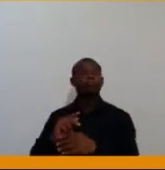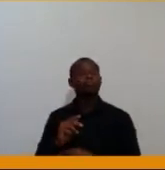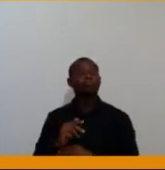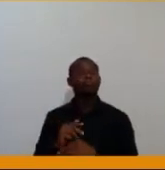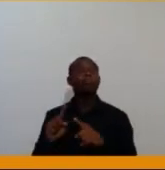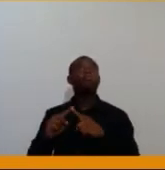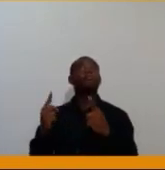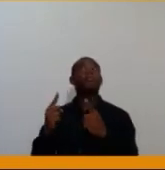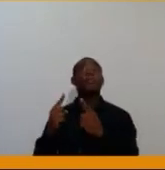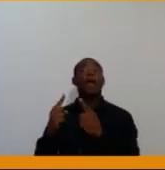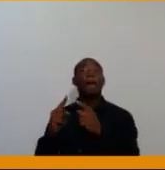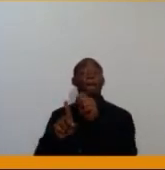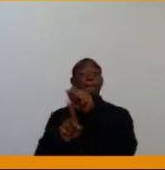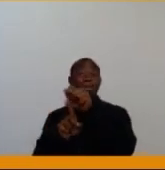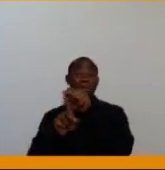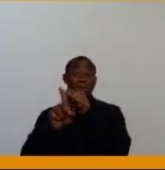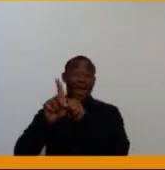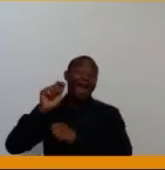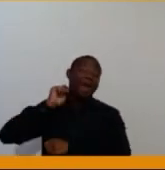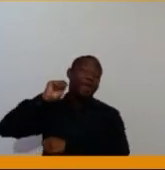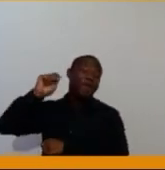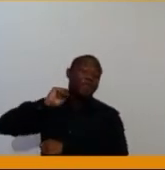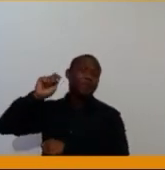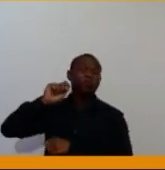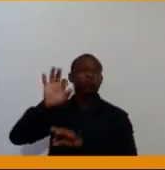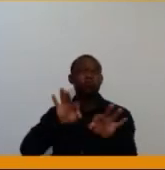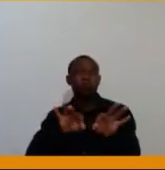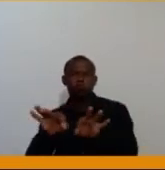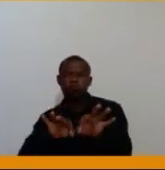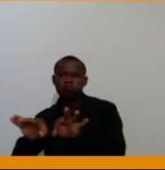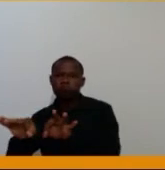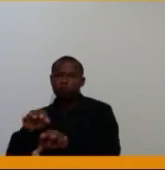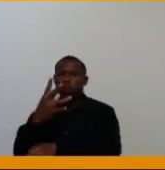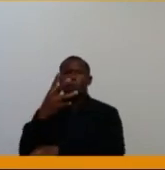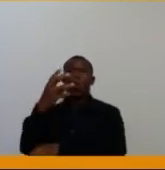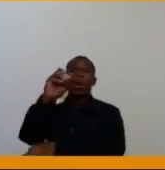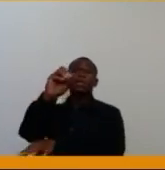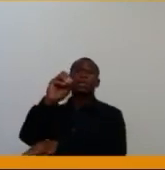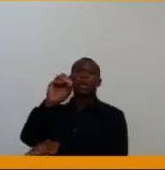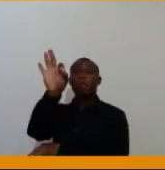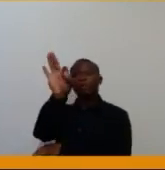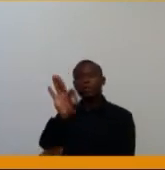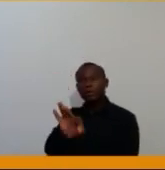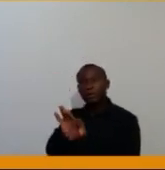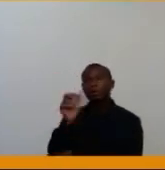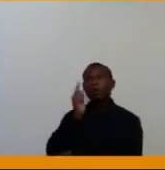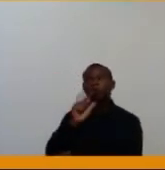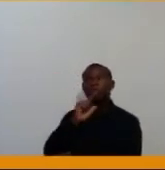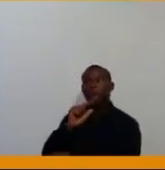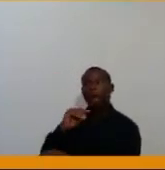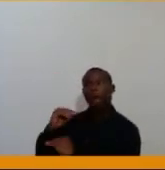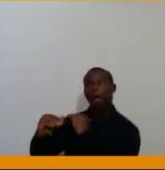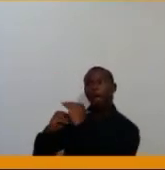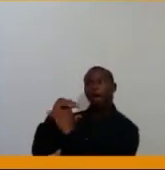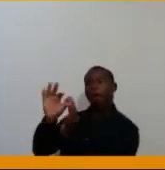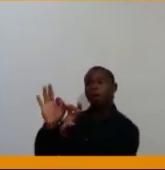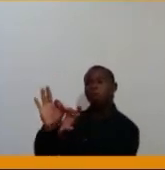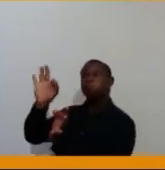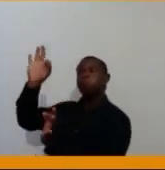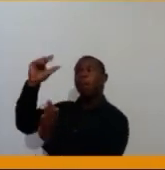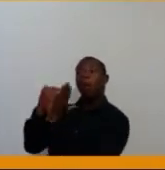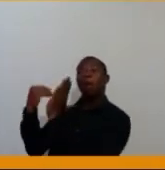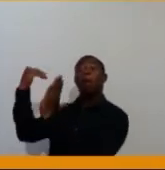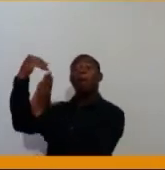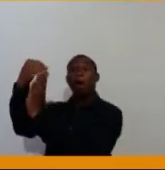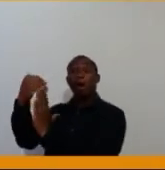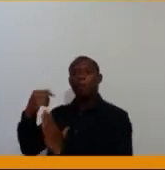de abril, a gente já tinha que 40% daquela oferta que estava presencial estava migrando para esse